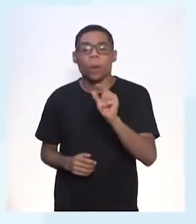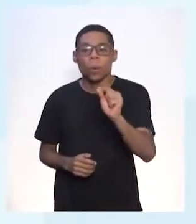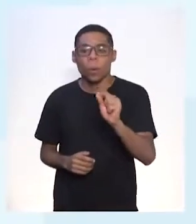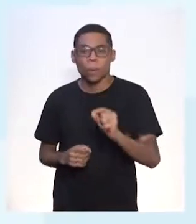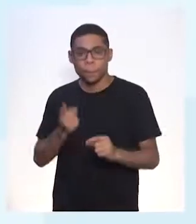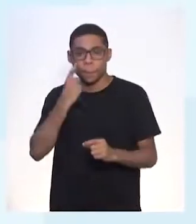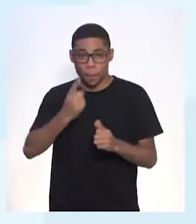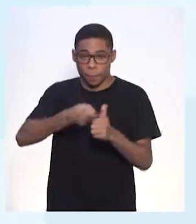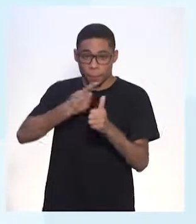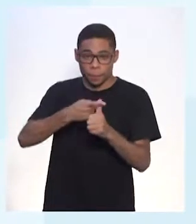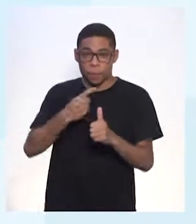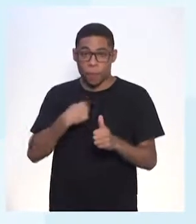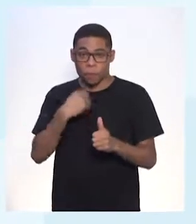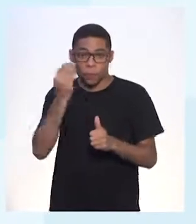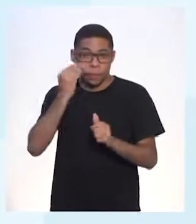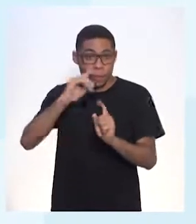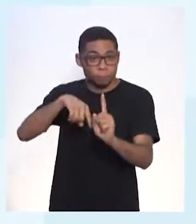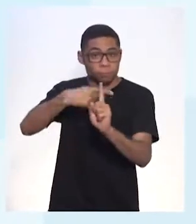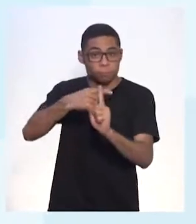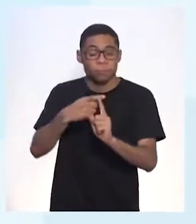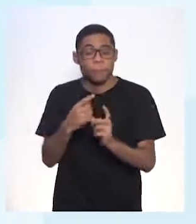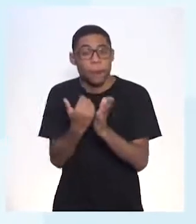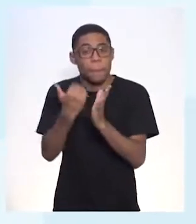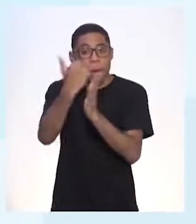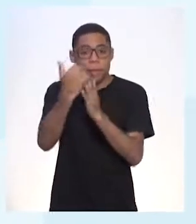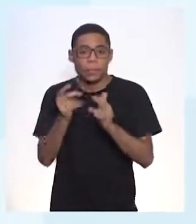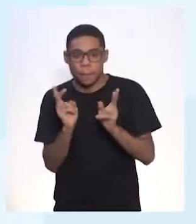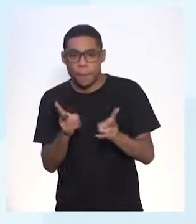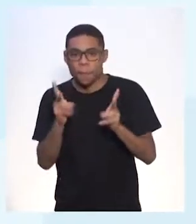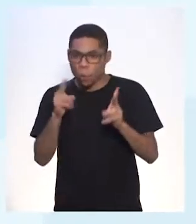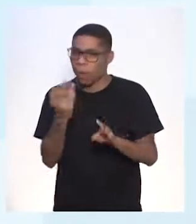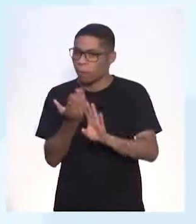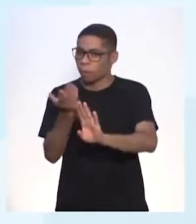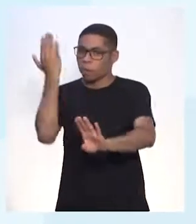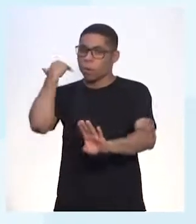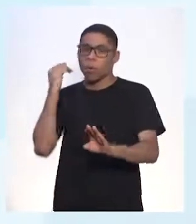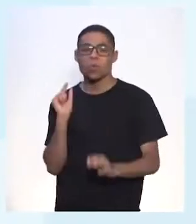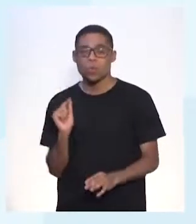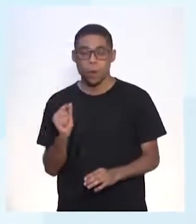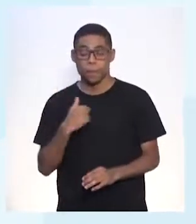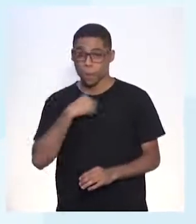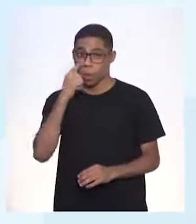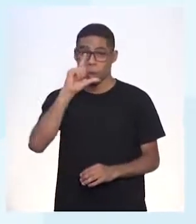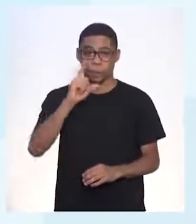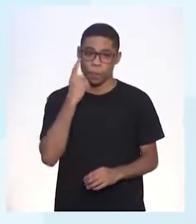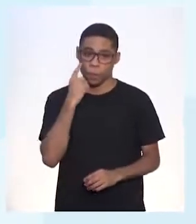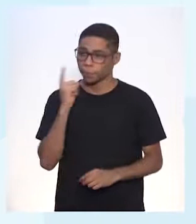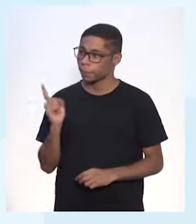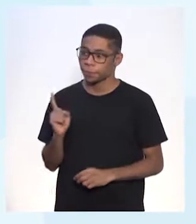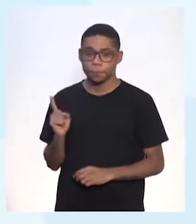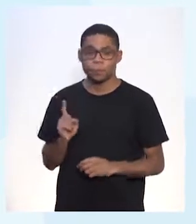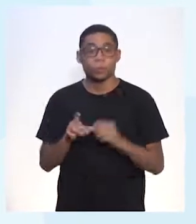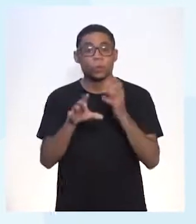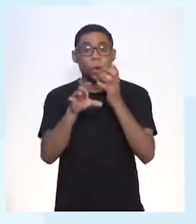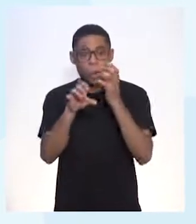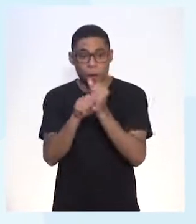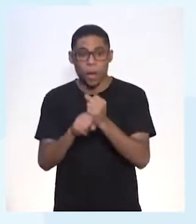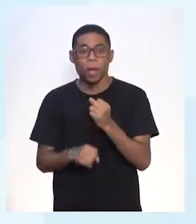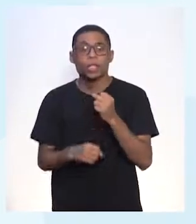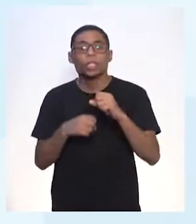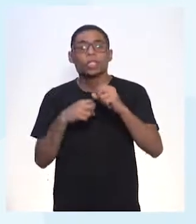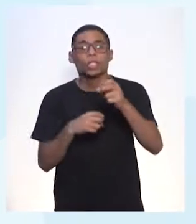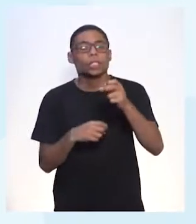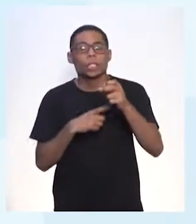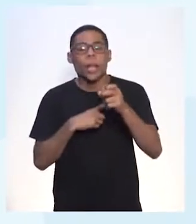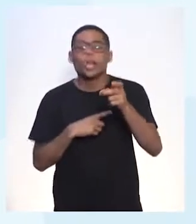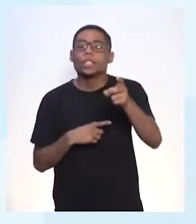primeiro. Eu vou fazer uma adição usando a mesma ideia do anterior. Então, o que eu tenho? Eu consigo aí somar esses 2x, né?